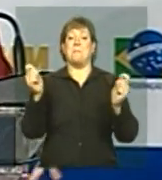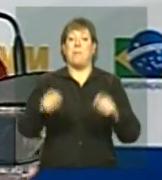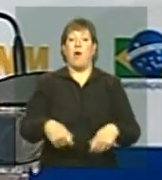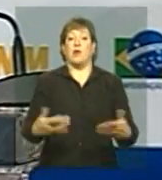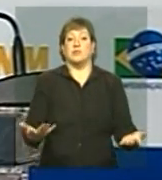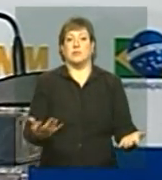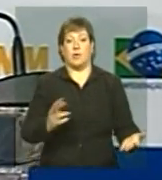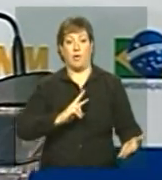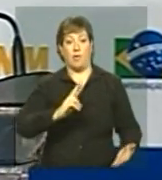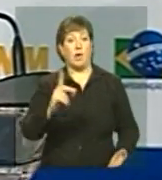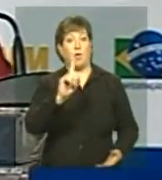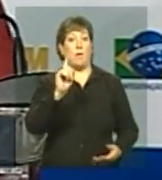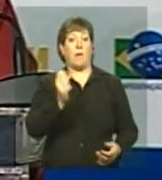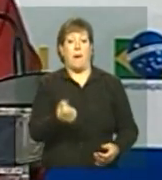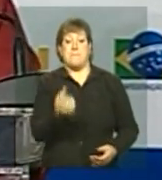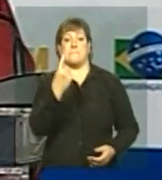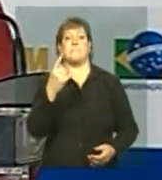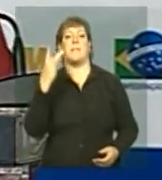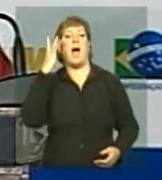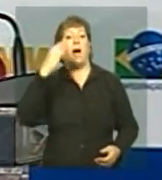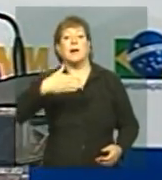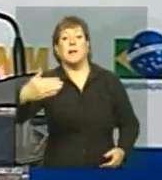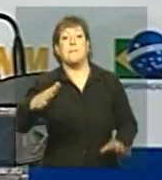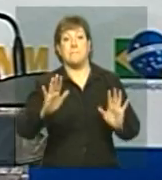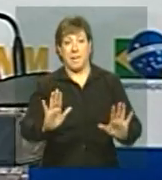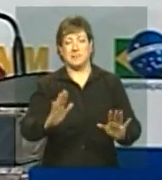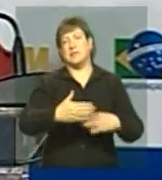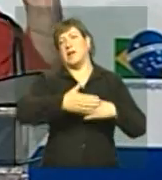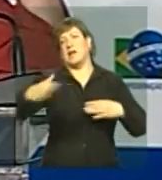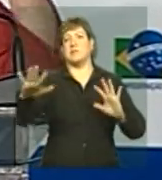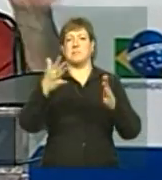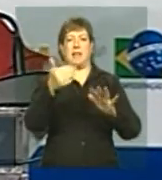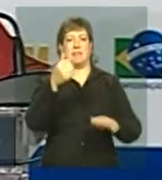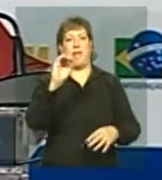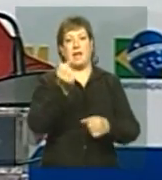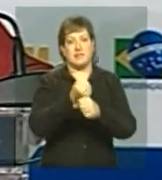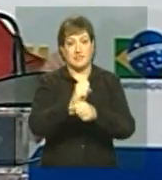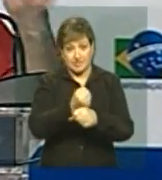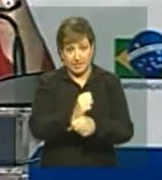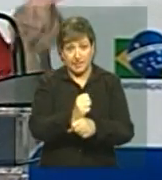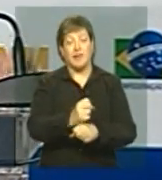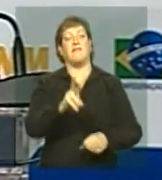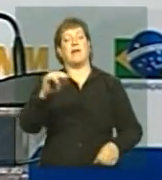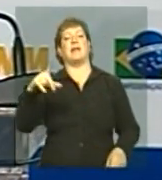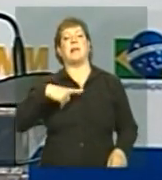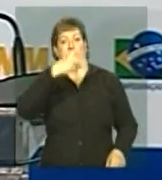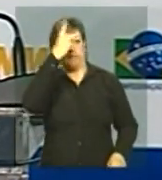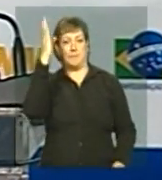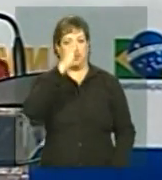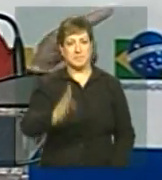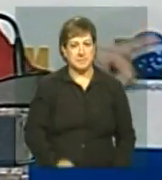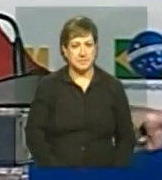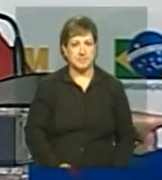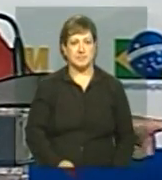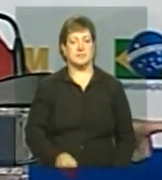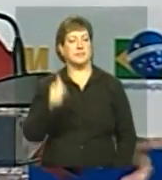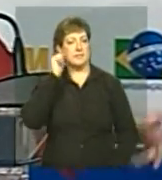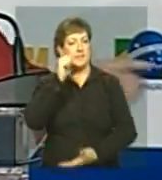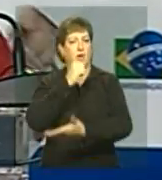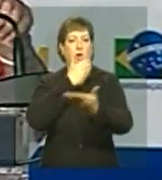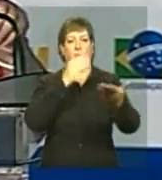eu garanto para vocês que daqui a 10 anos terão brasileiros e brasileiras